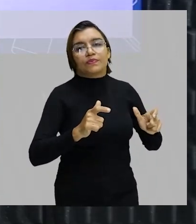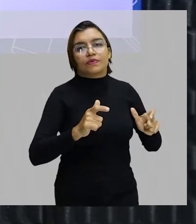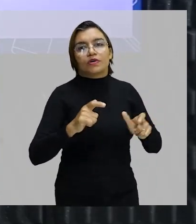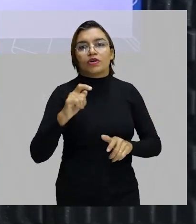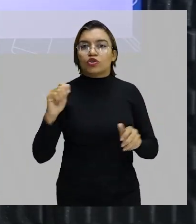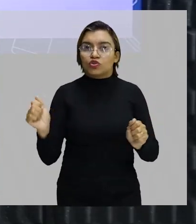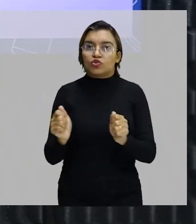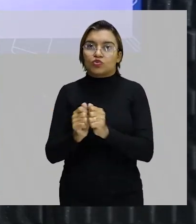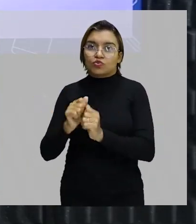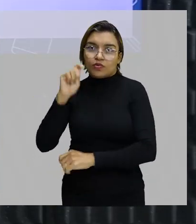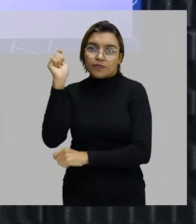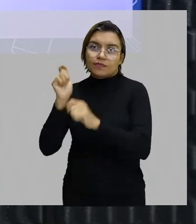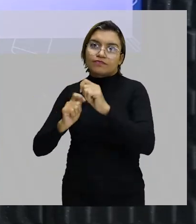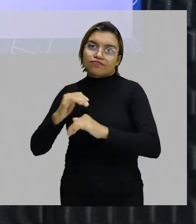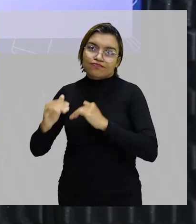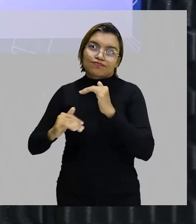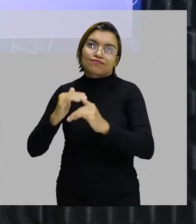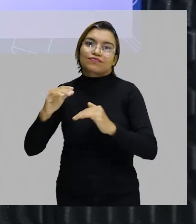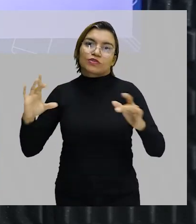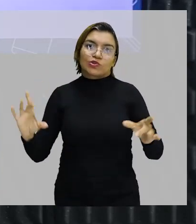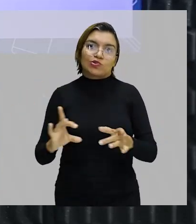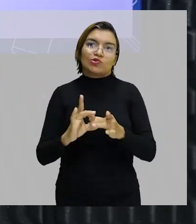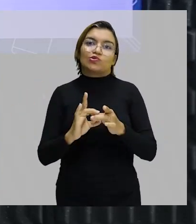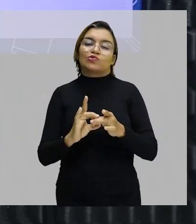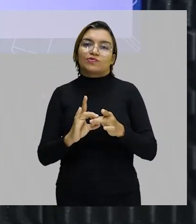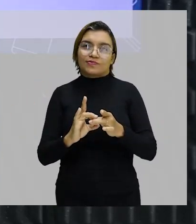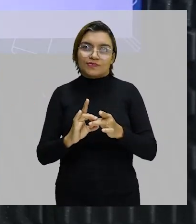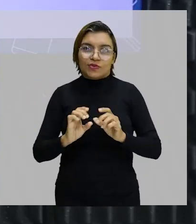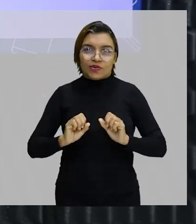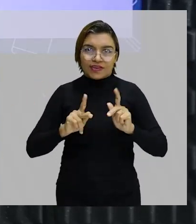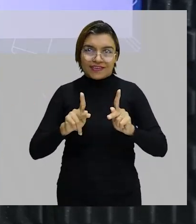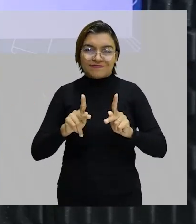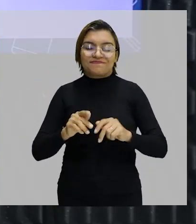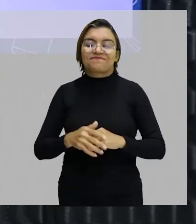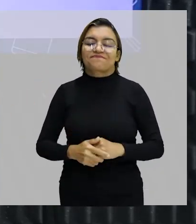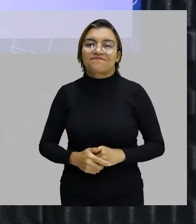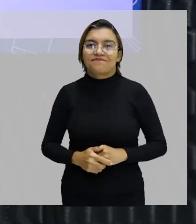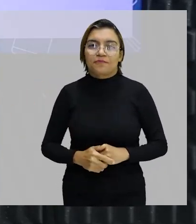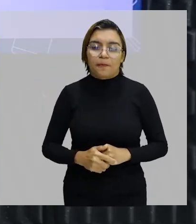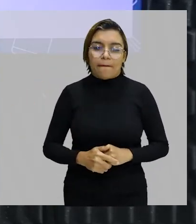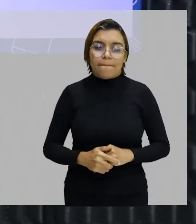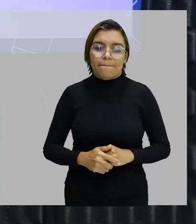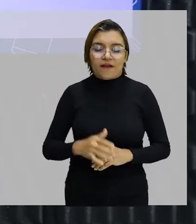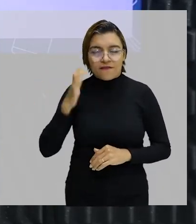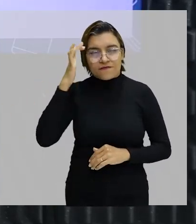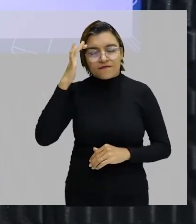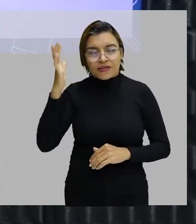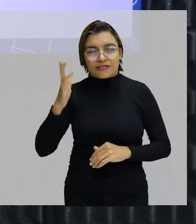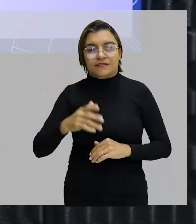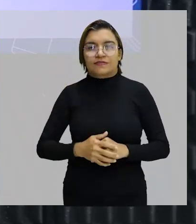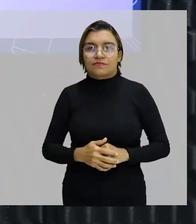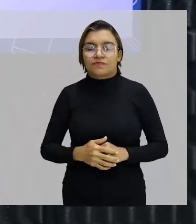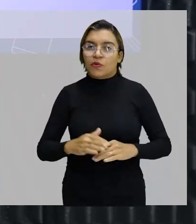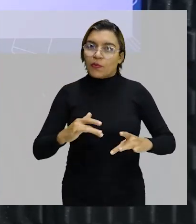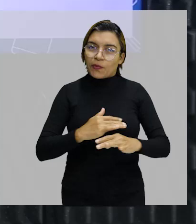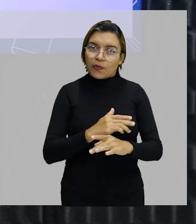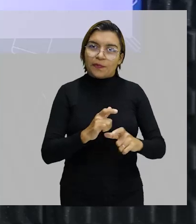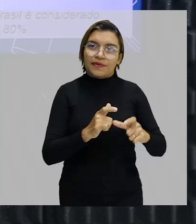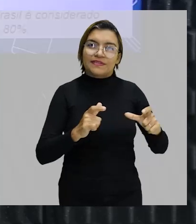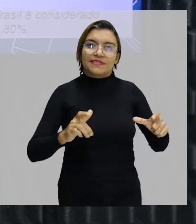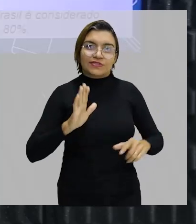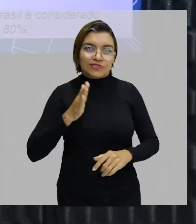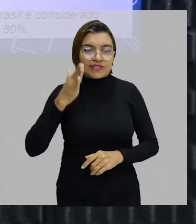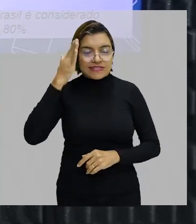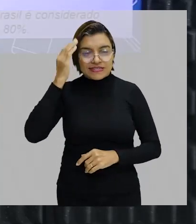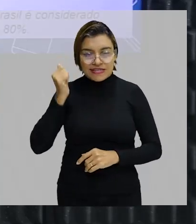industrial continua a se expandir. Beleza, né? Agora ficou fácil, já sei o que é a urbanização, agora eu posso falar